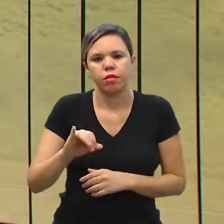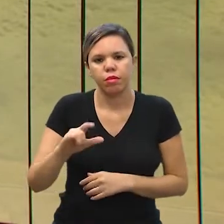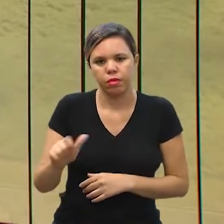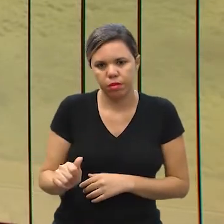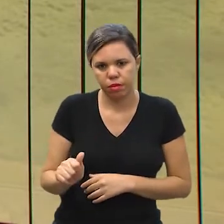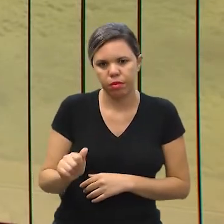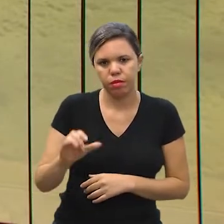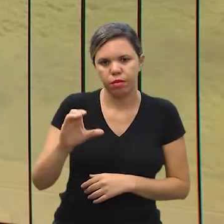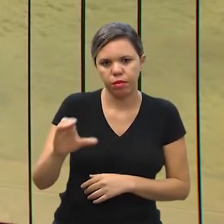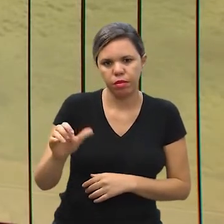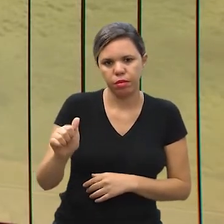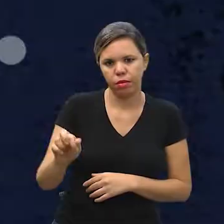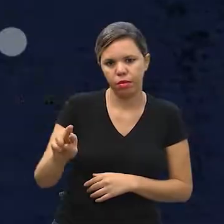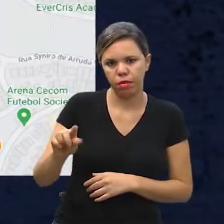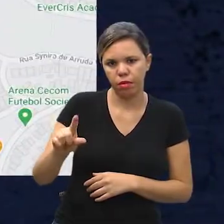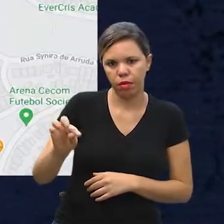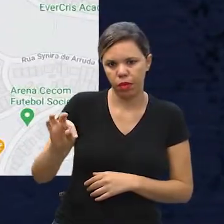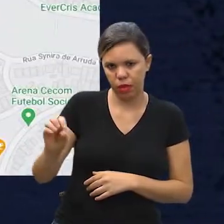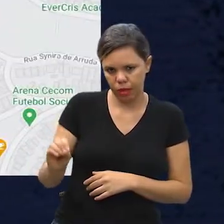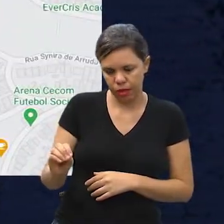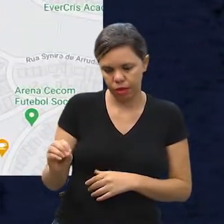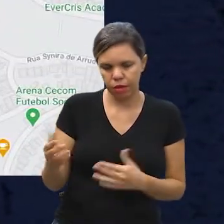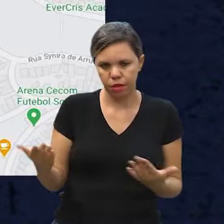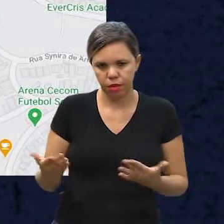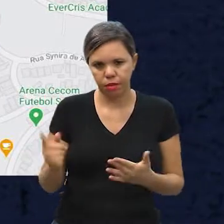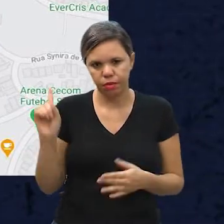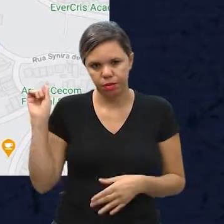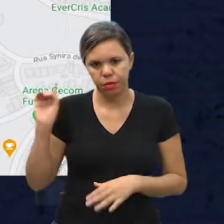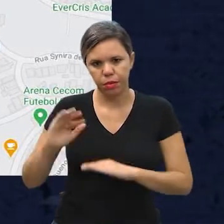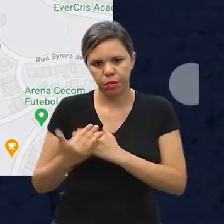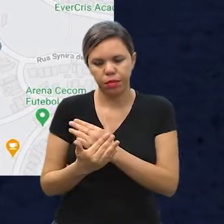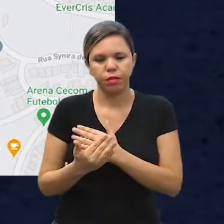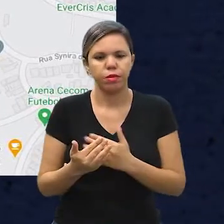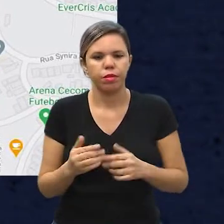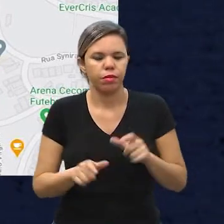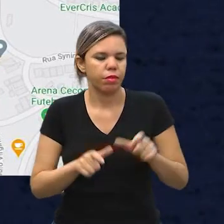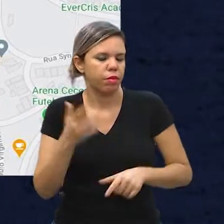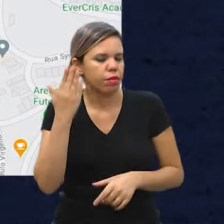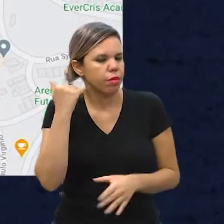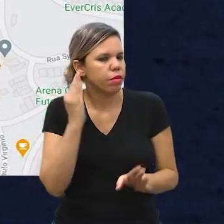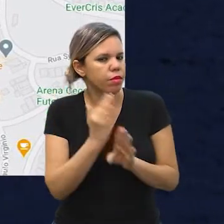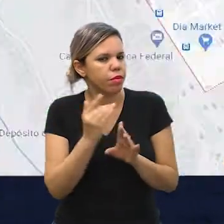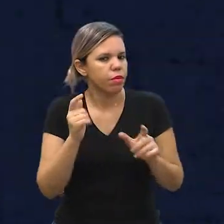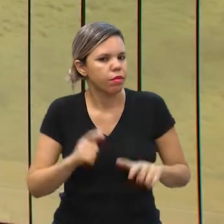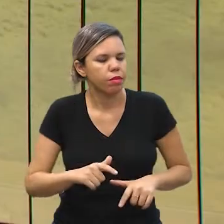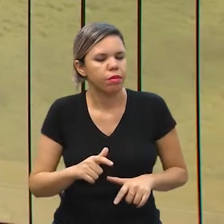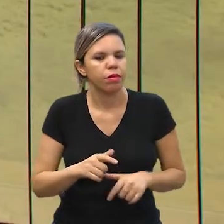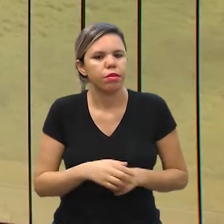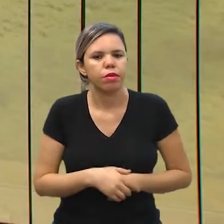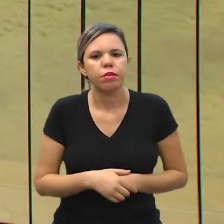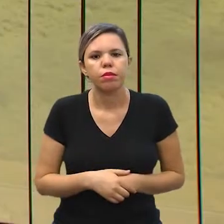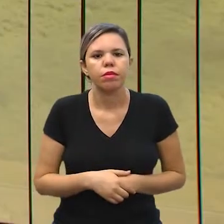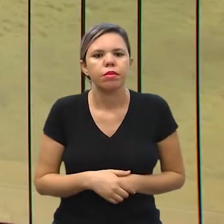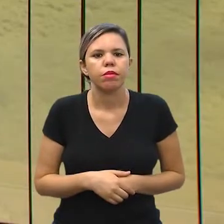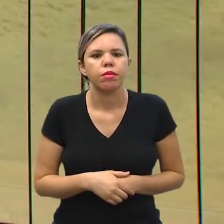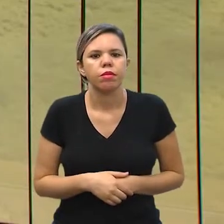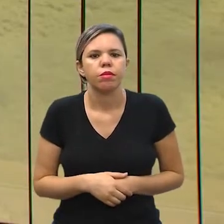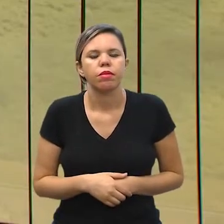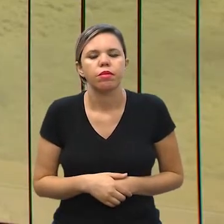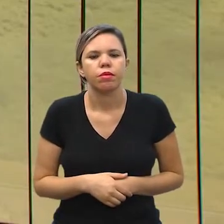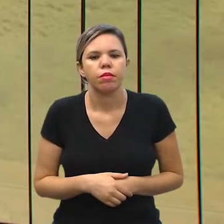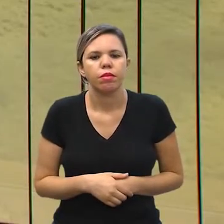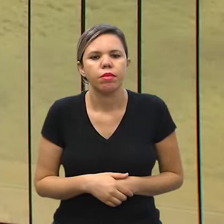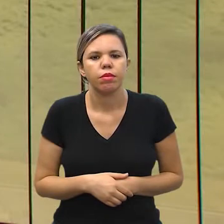Vila Carlito que é um hoje para que as pessoas se localizem fica aí